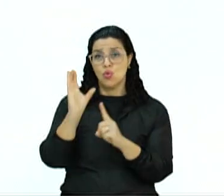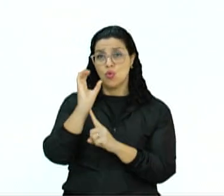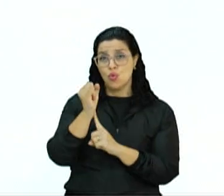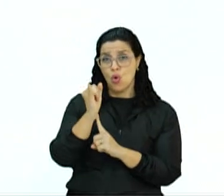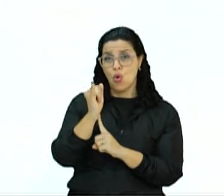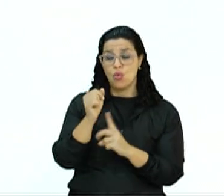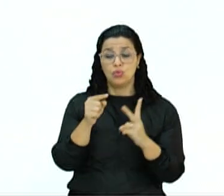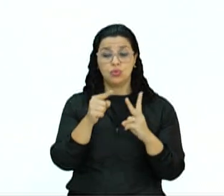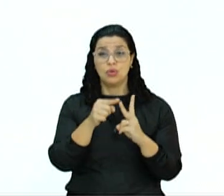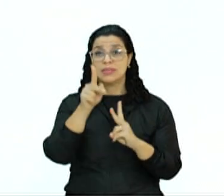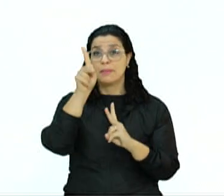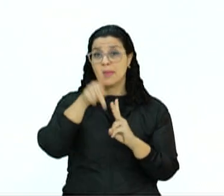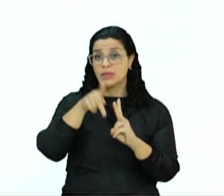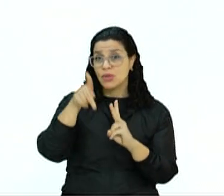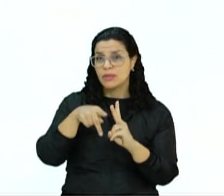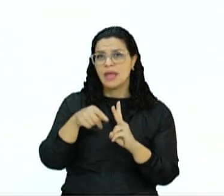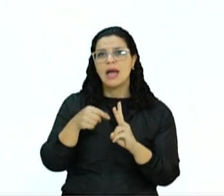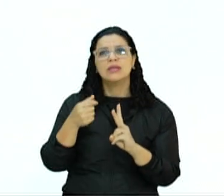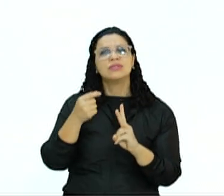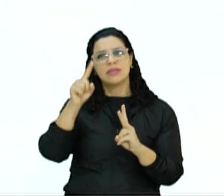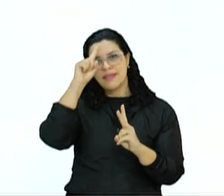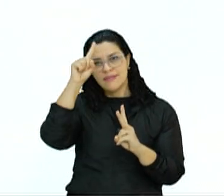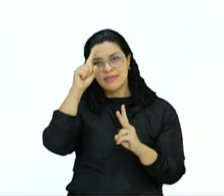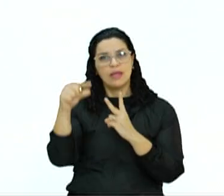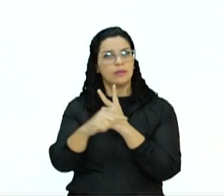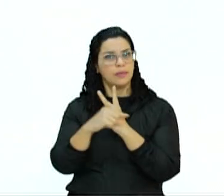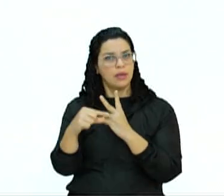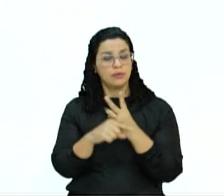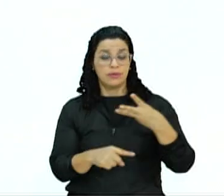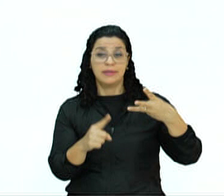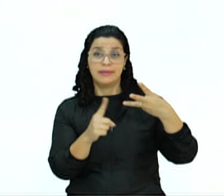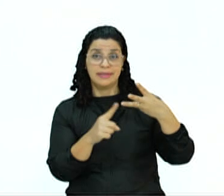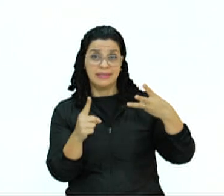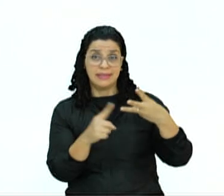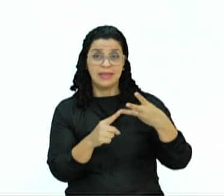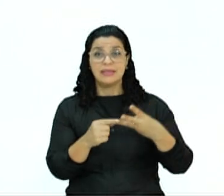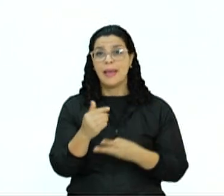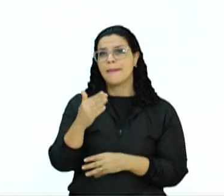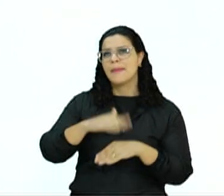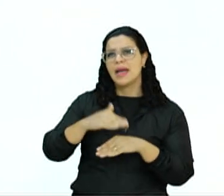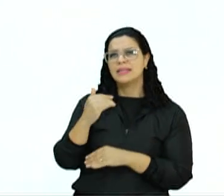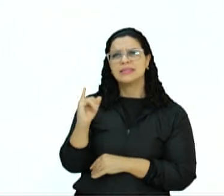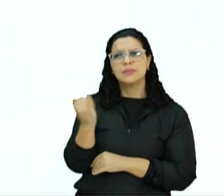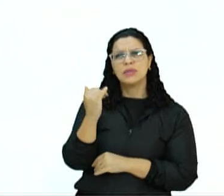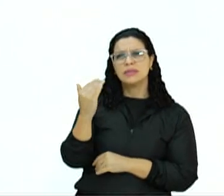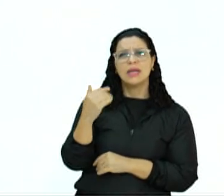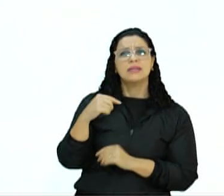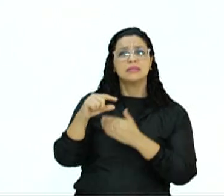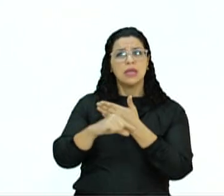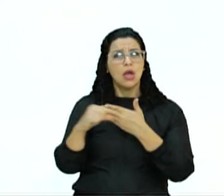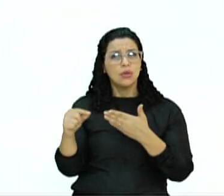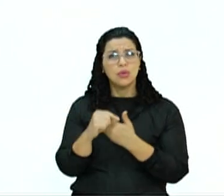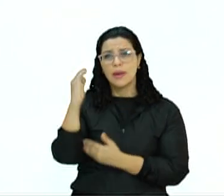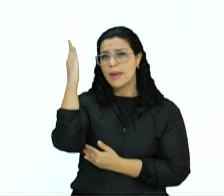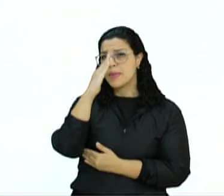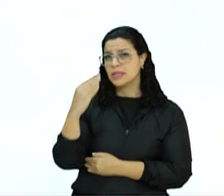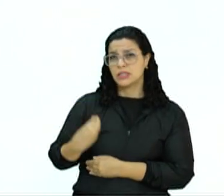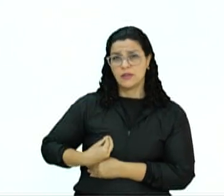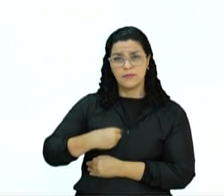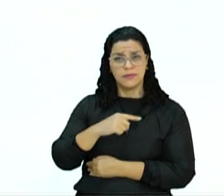2, personagens criados por Lígia Fagundes Telles. E 3, uma das maiores escritoras brasileira